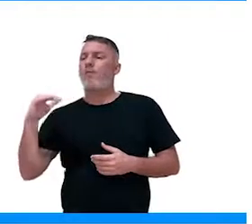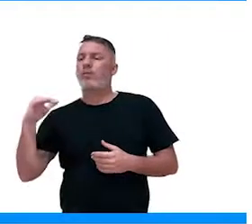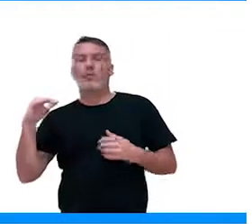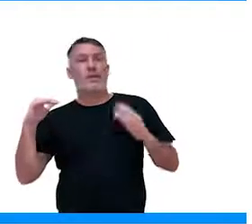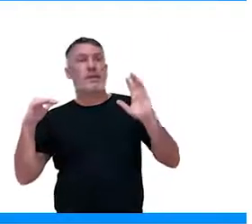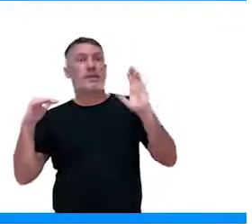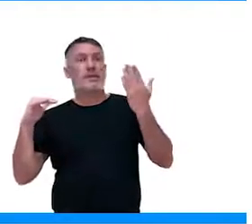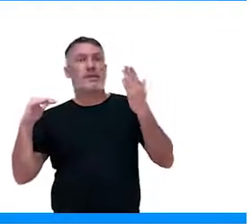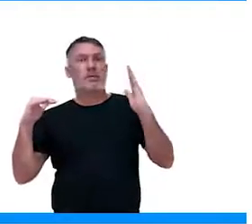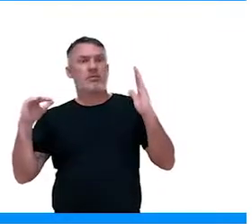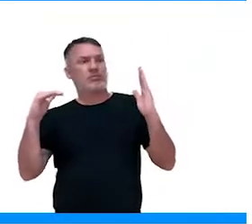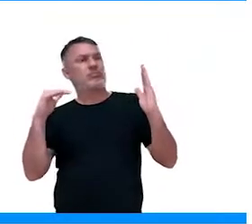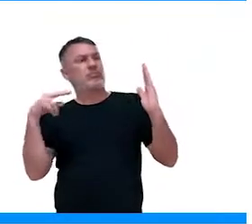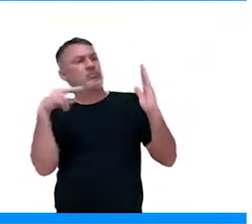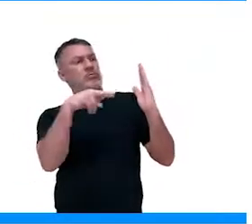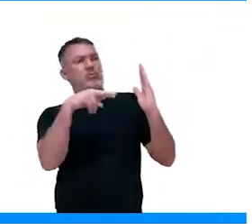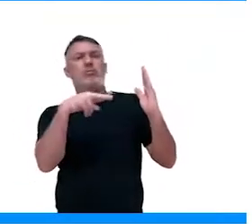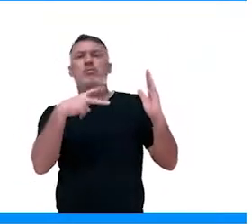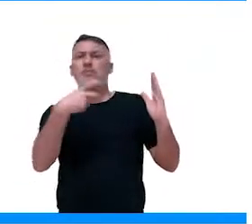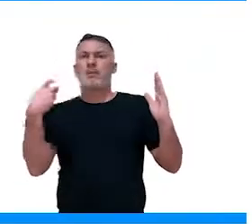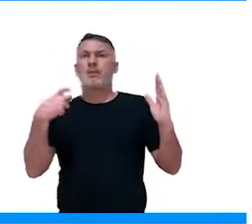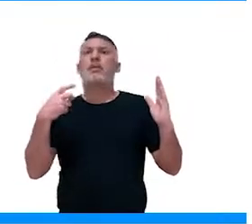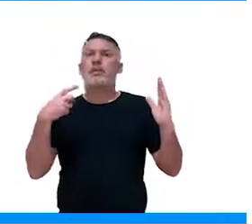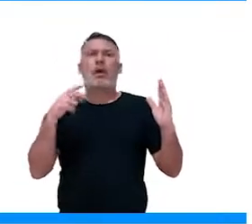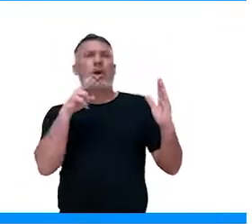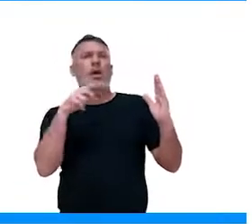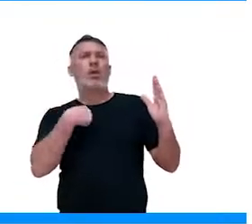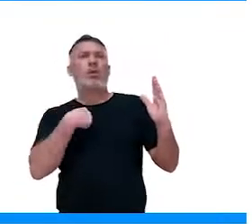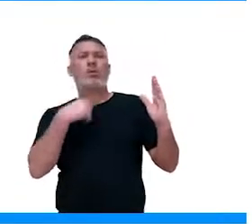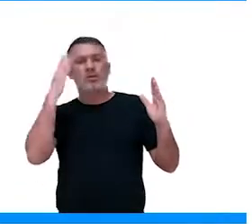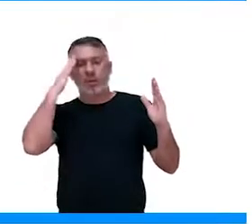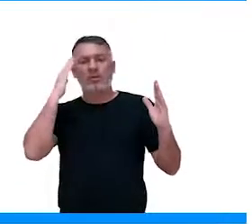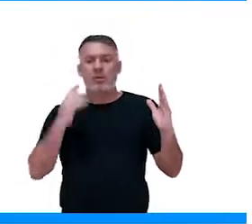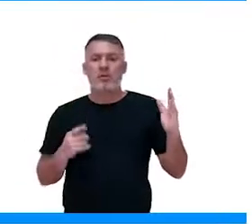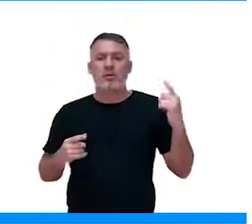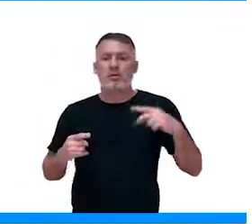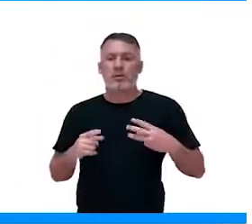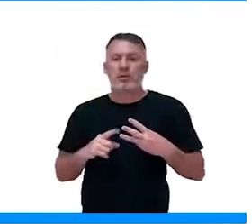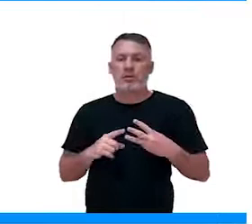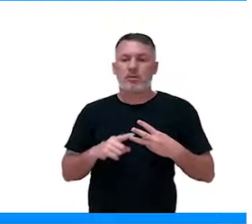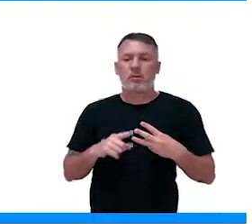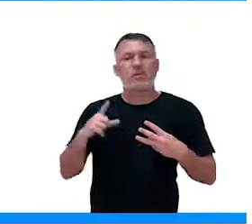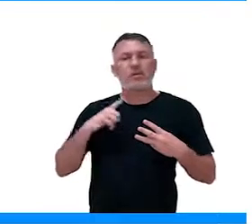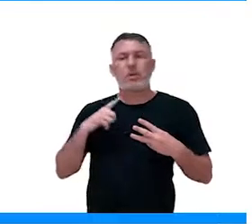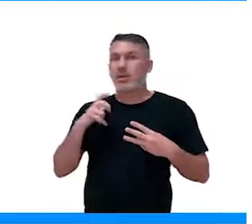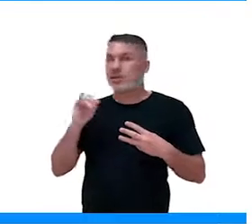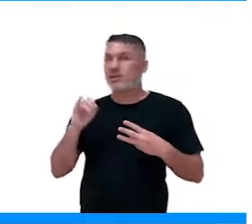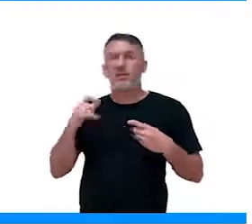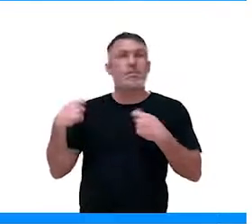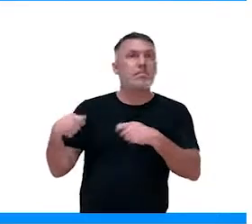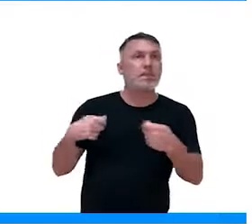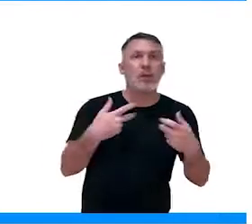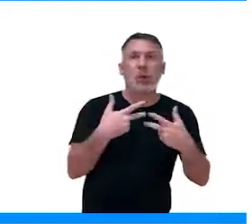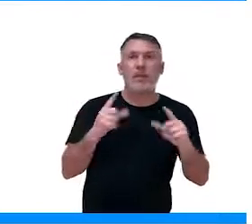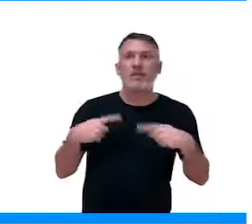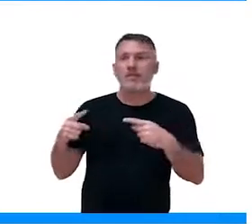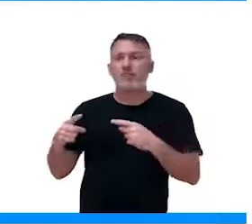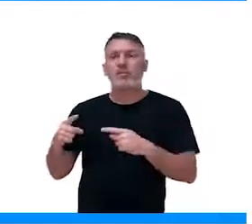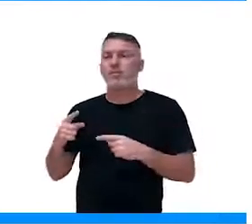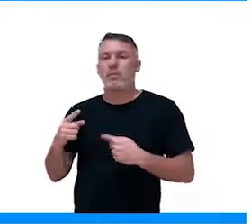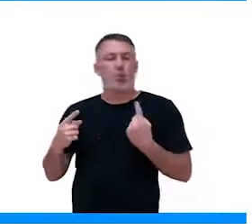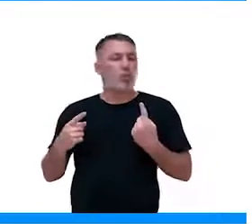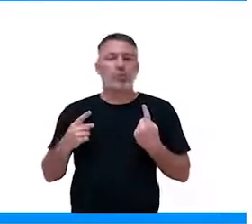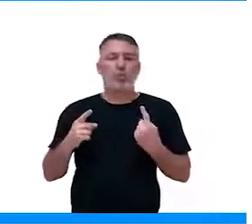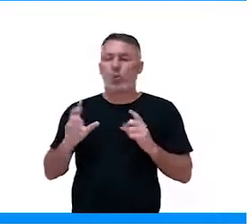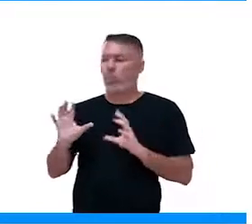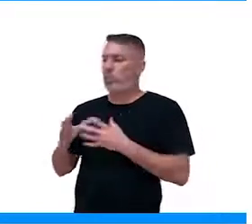espelho, isso é a ciência quem diz, né? Eles se organizam em grupo para vencer desafios parecidos com